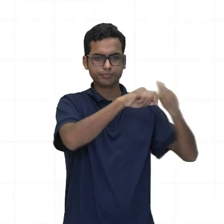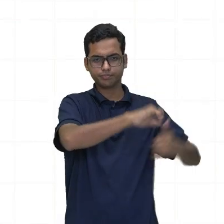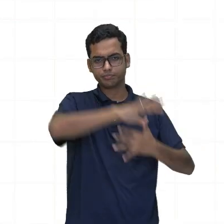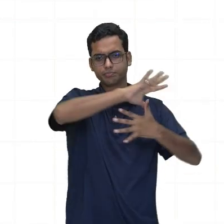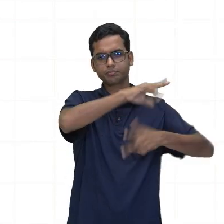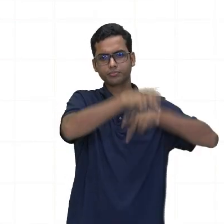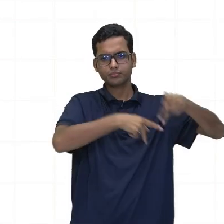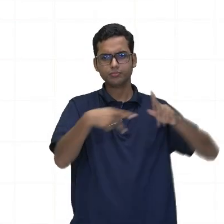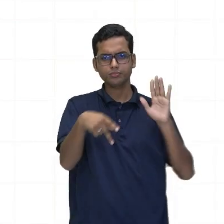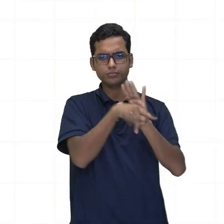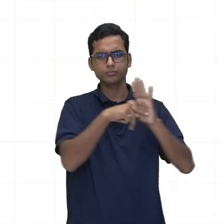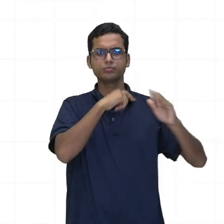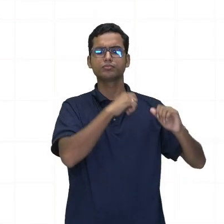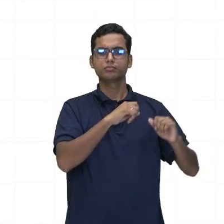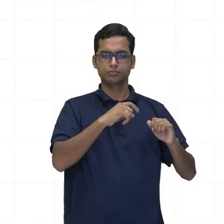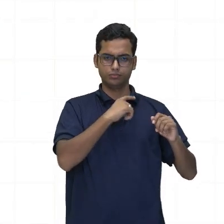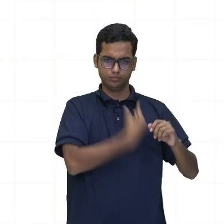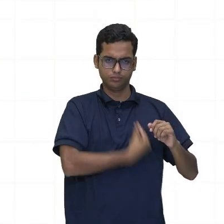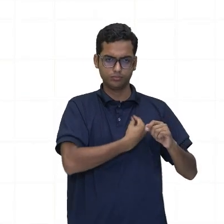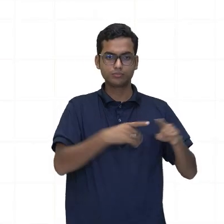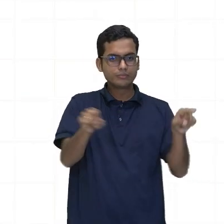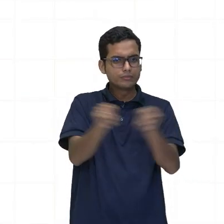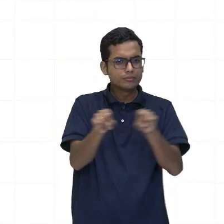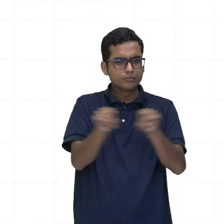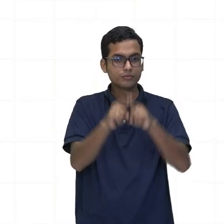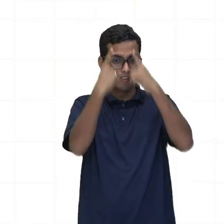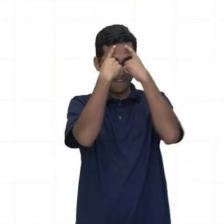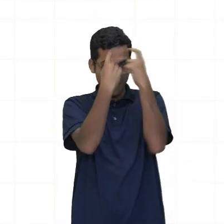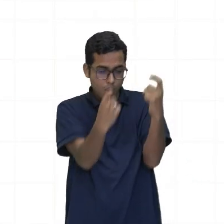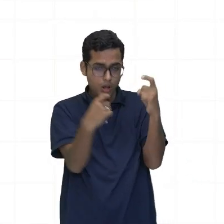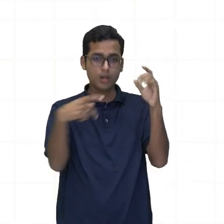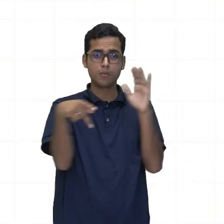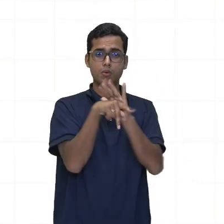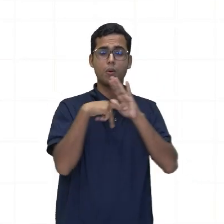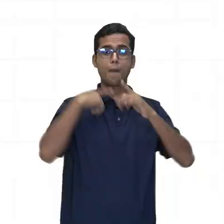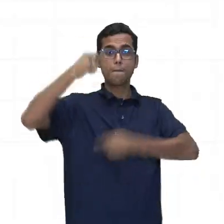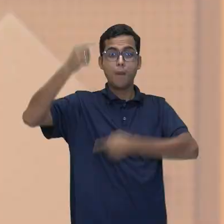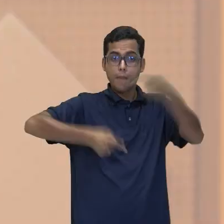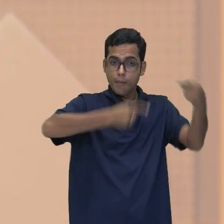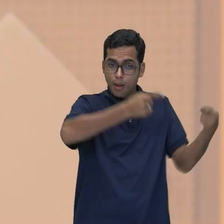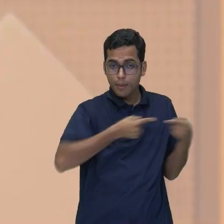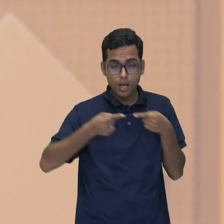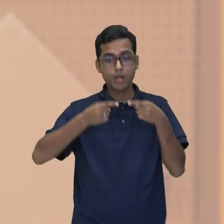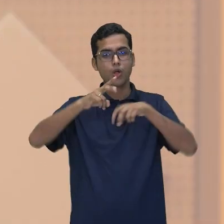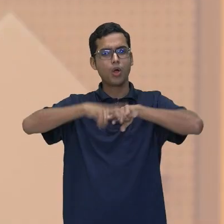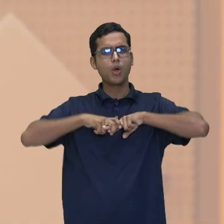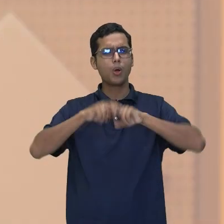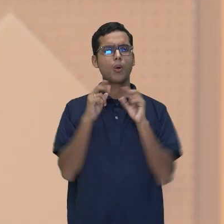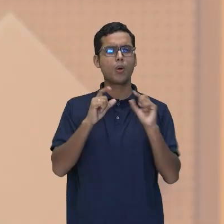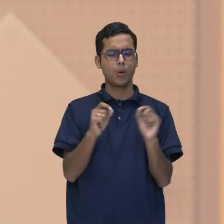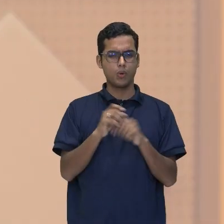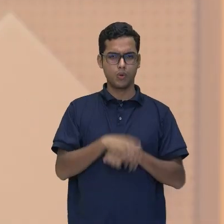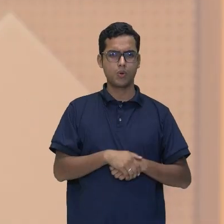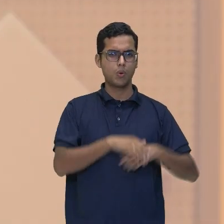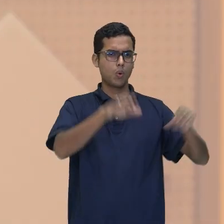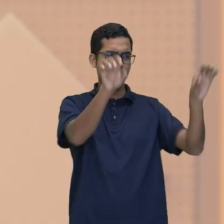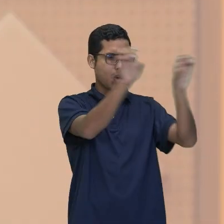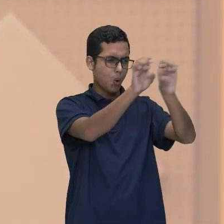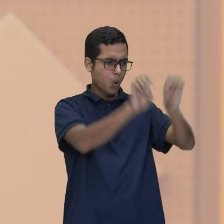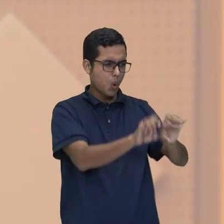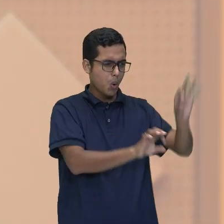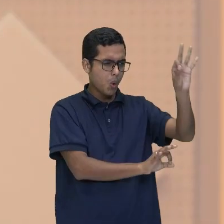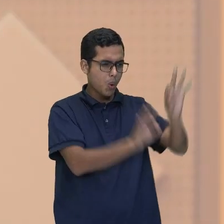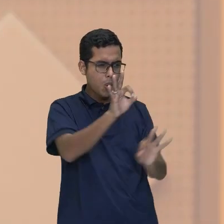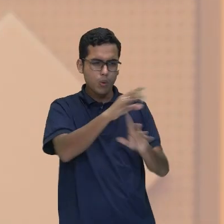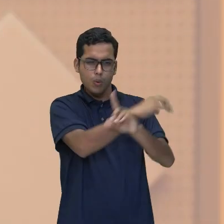a violência política com a desestruturação justamente do contexto político, né, da